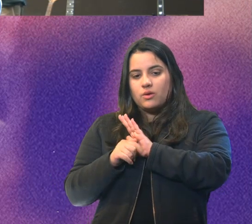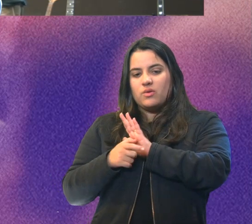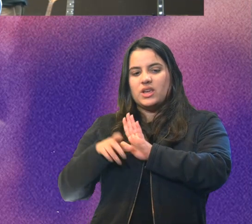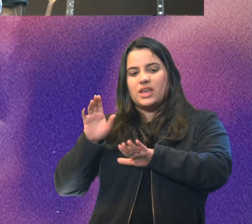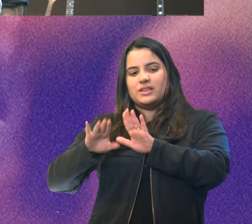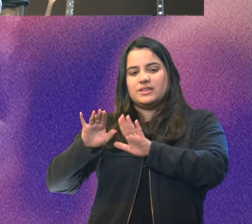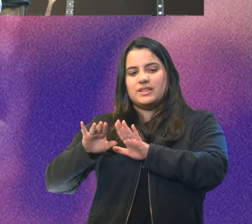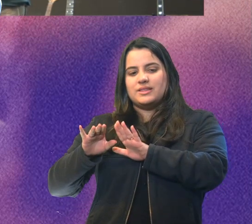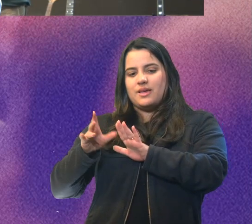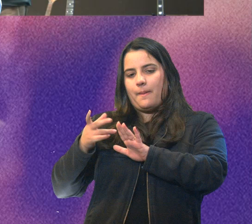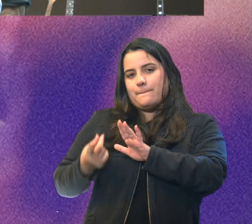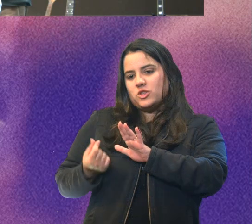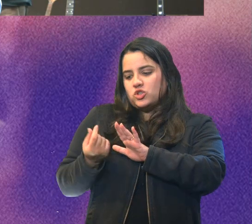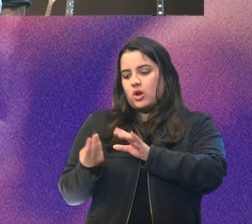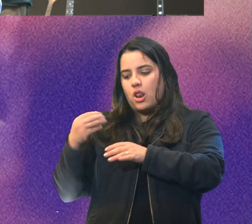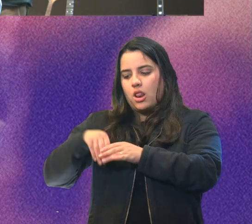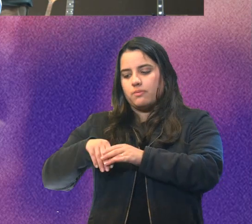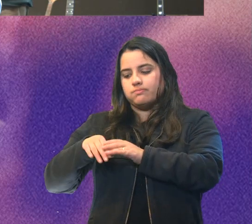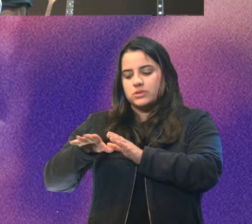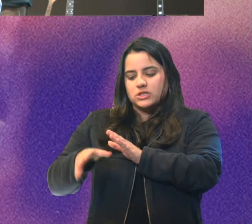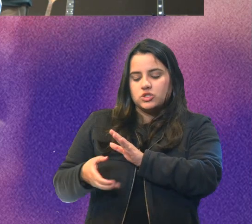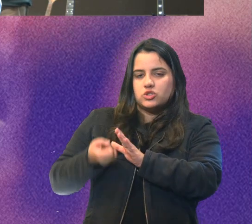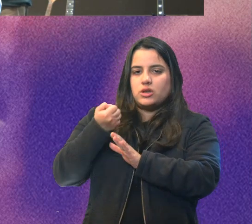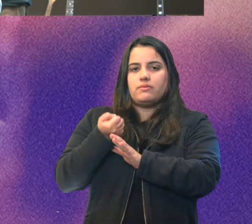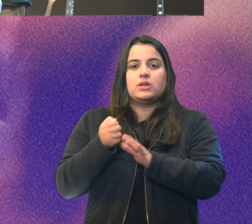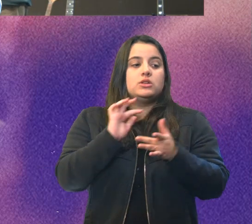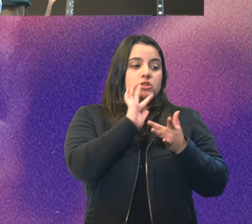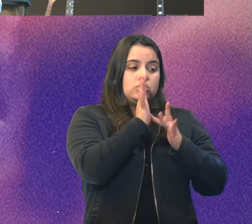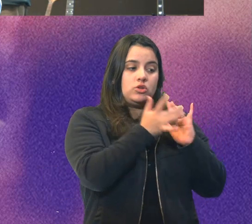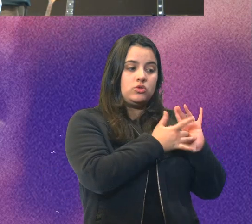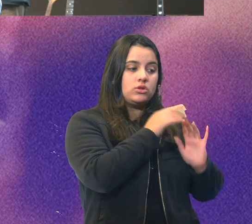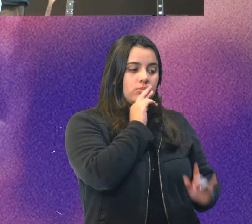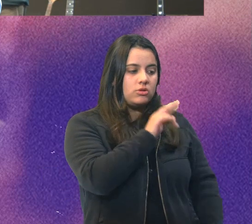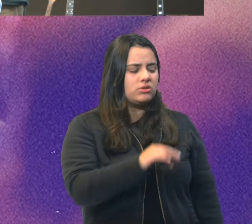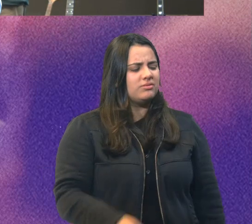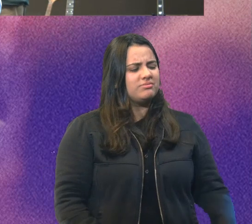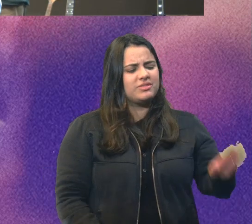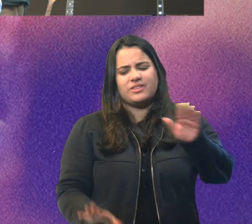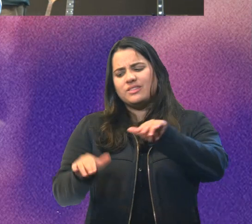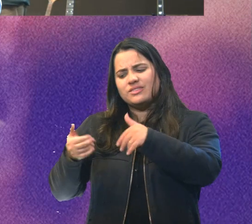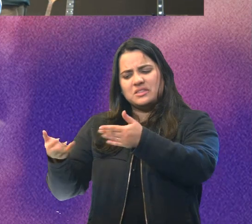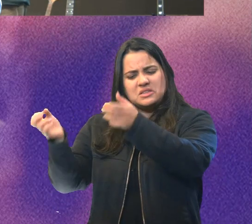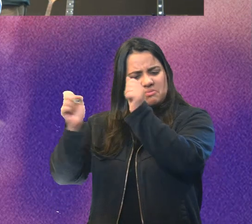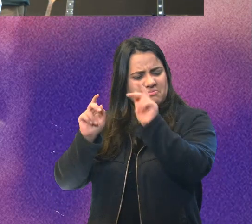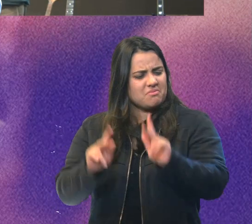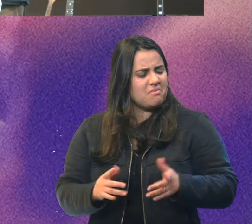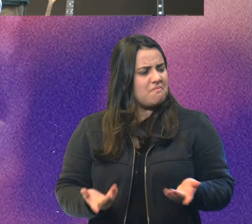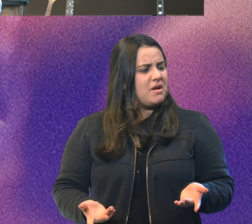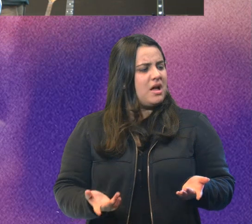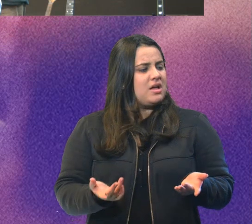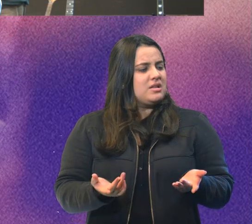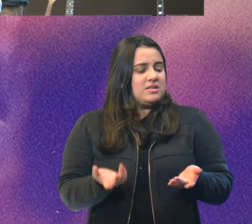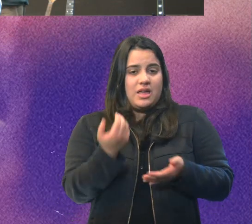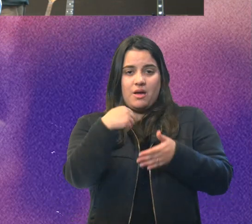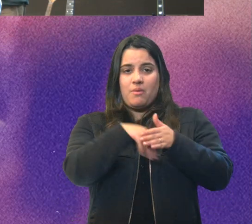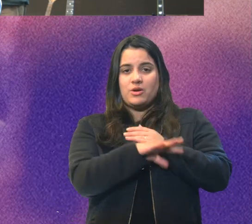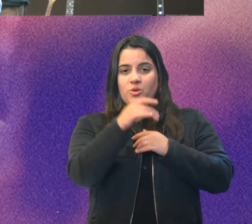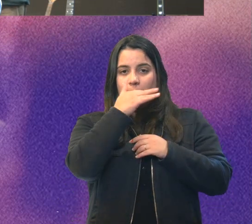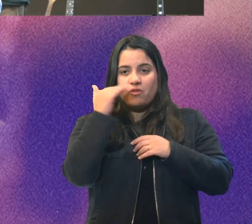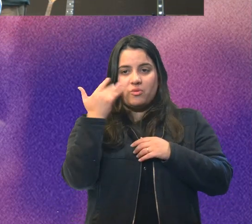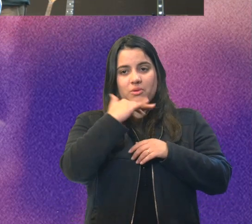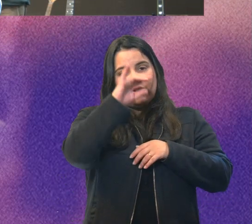tirar o que nela colocado. Jesus respondeu: deixe-a em paz. Ela guardou esse perfume para o